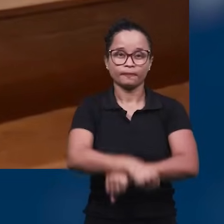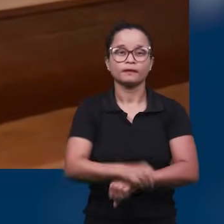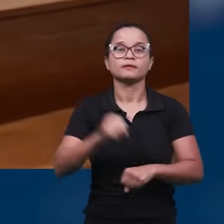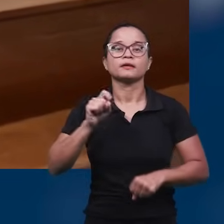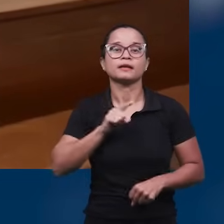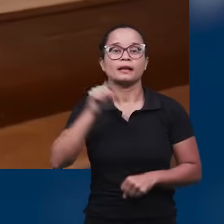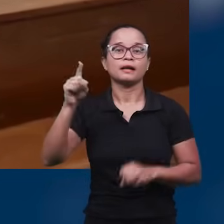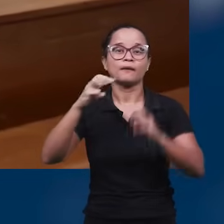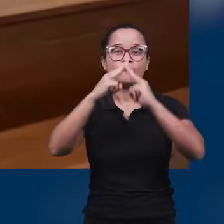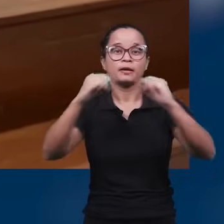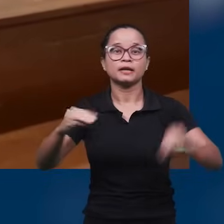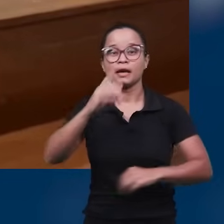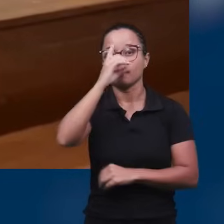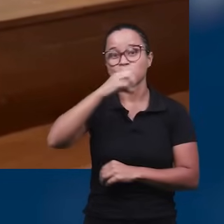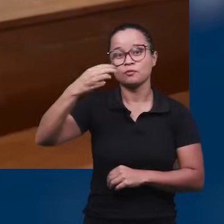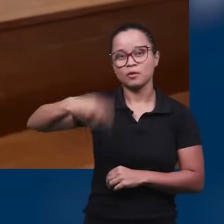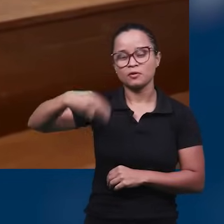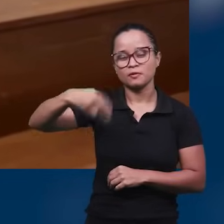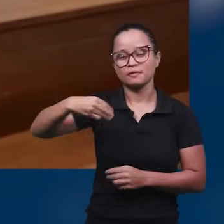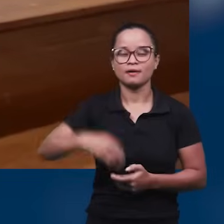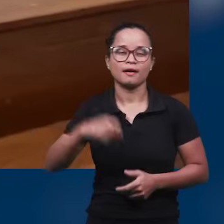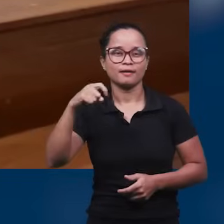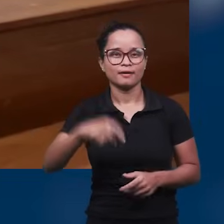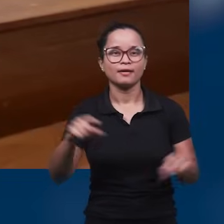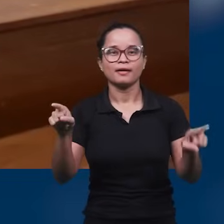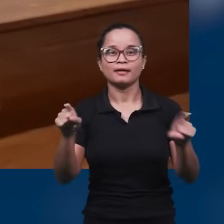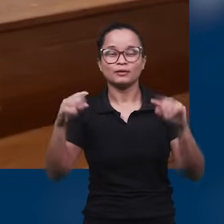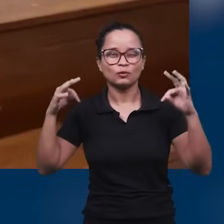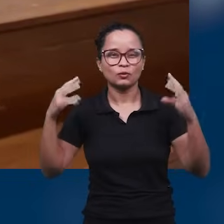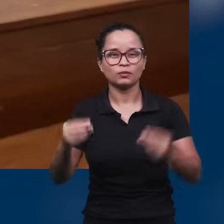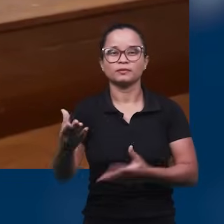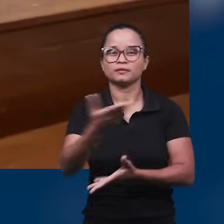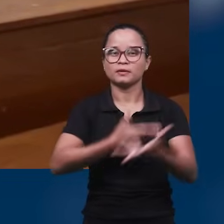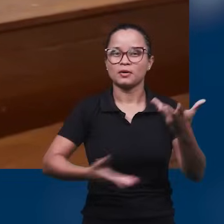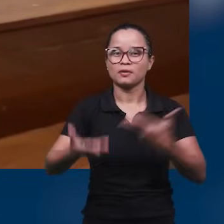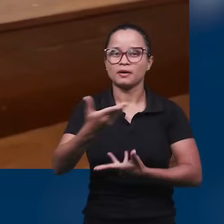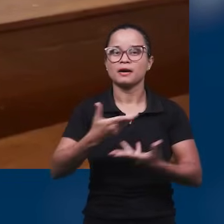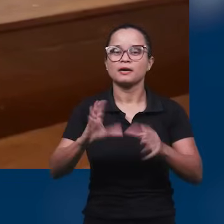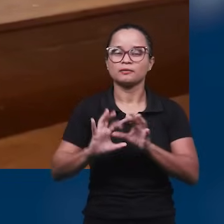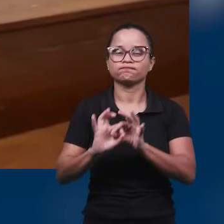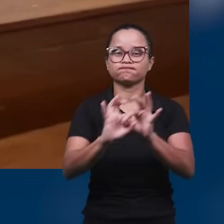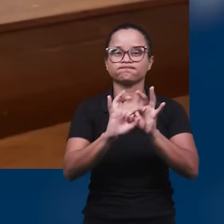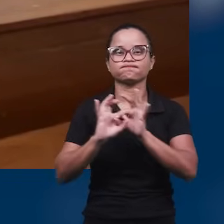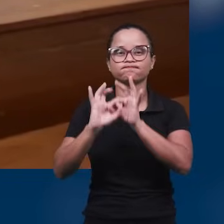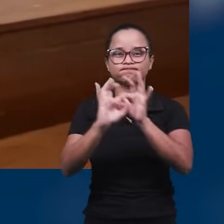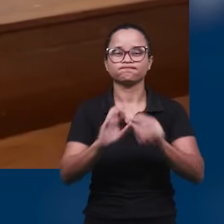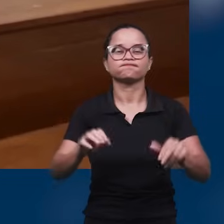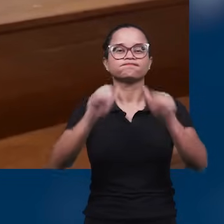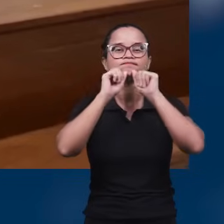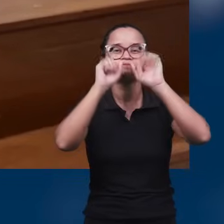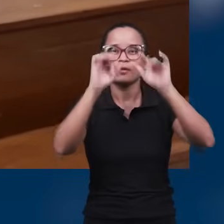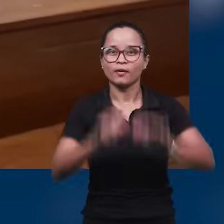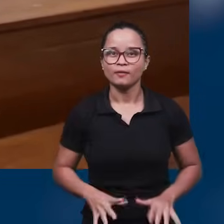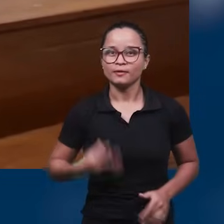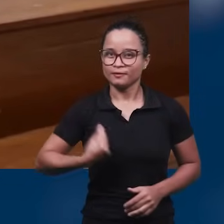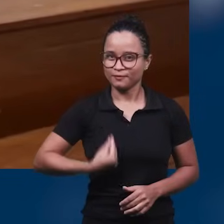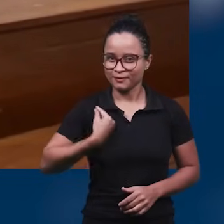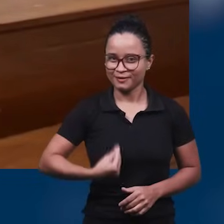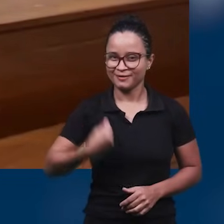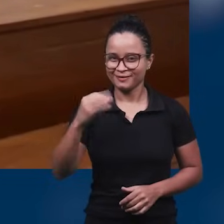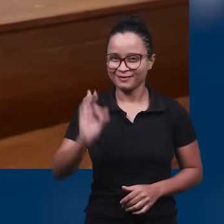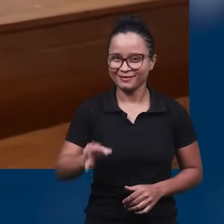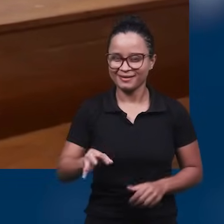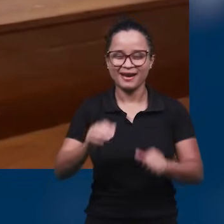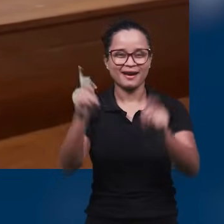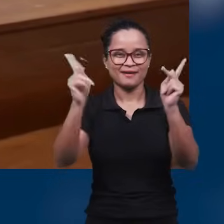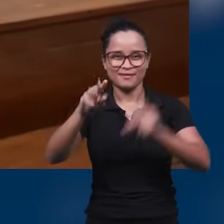seminário transmitido lá do Manaim Domingos Martins aqui. E todos podemos participar na mesma comunhão. É uma bênção estar aqui, não é?